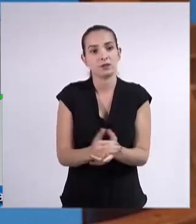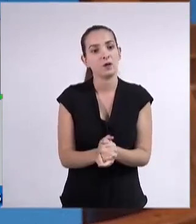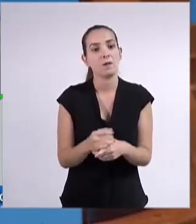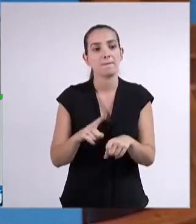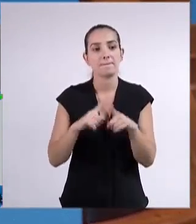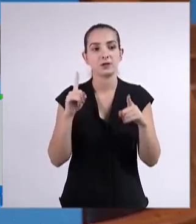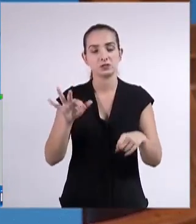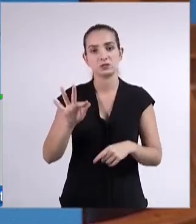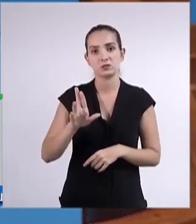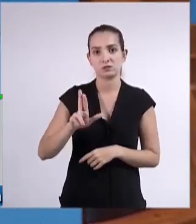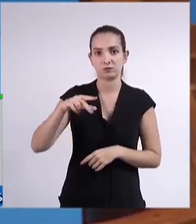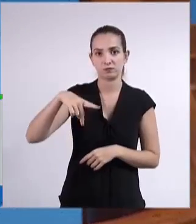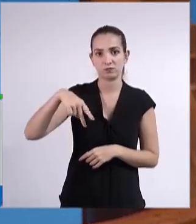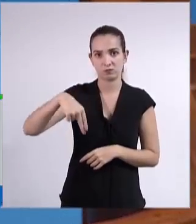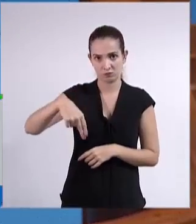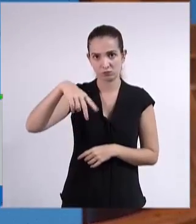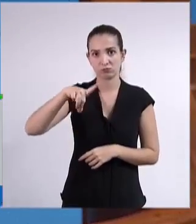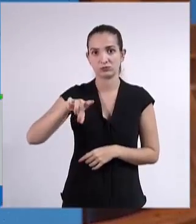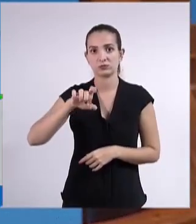a Fundesporte, que é um órgão